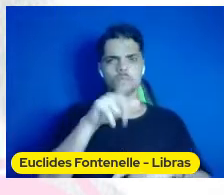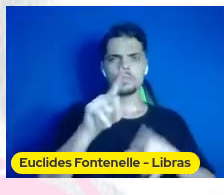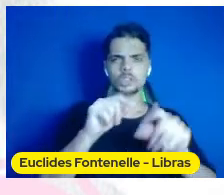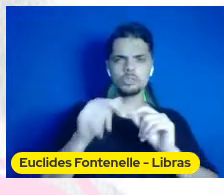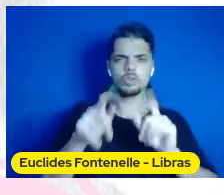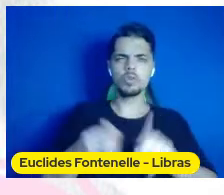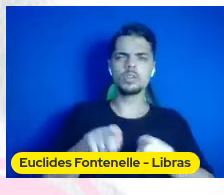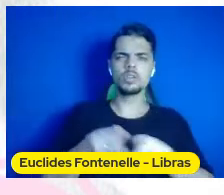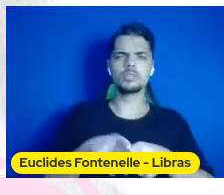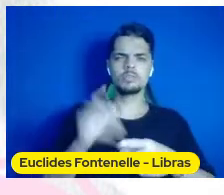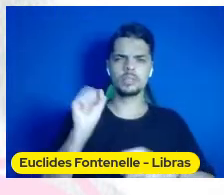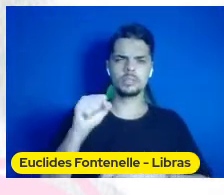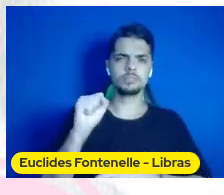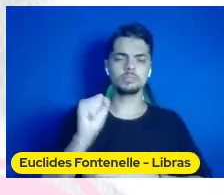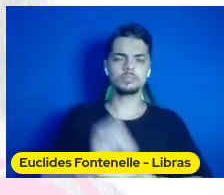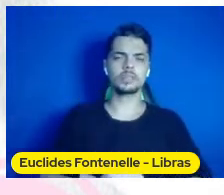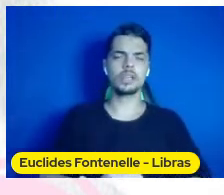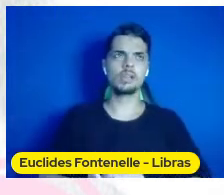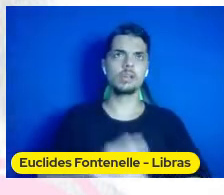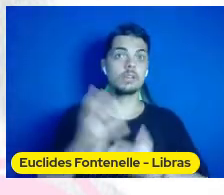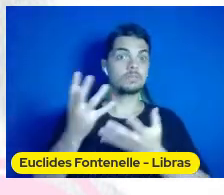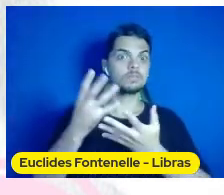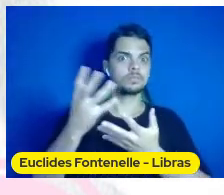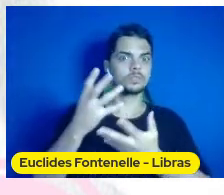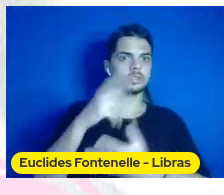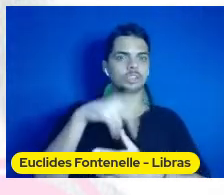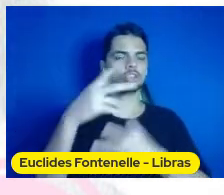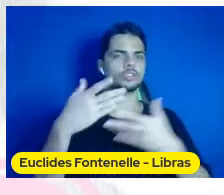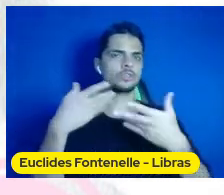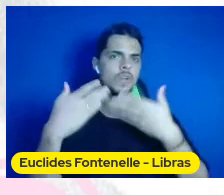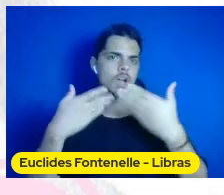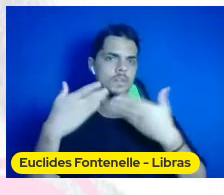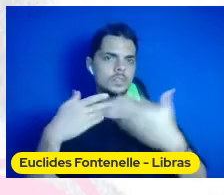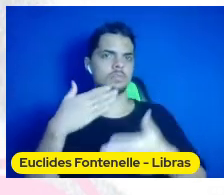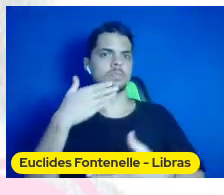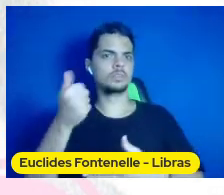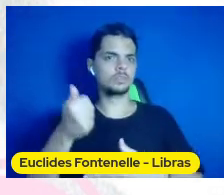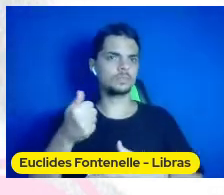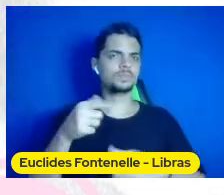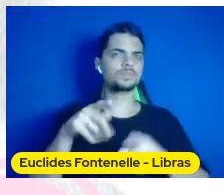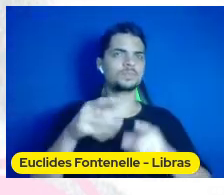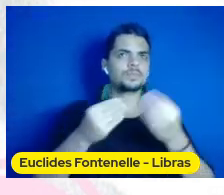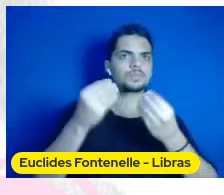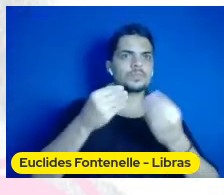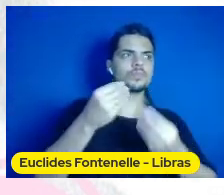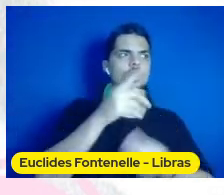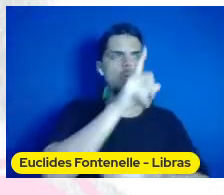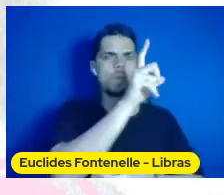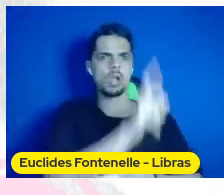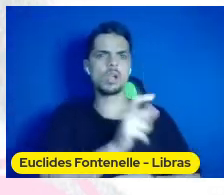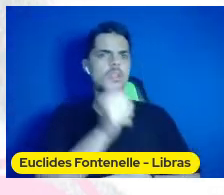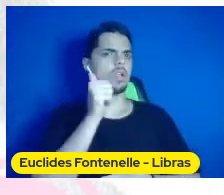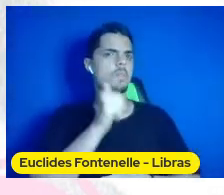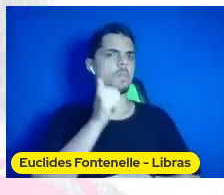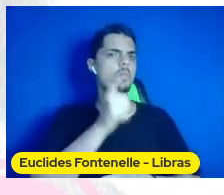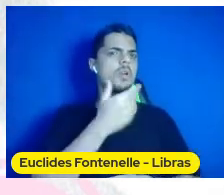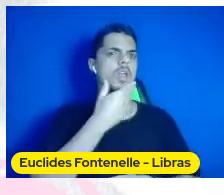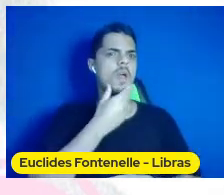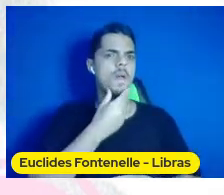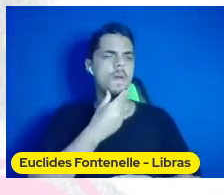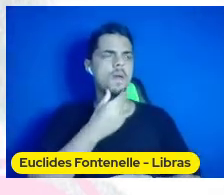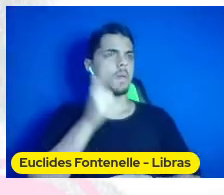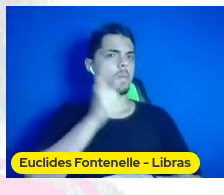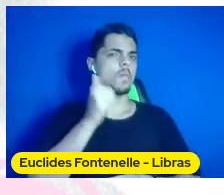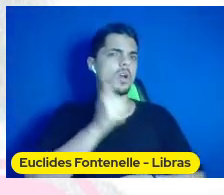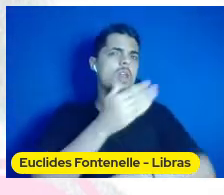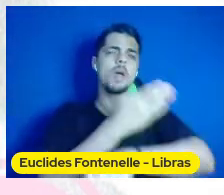a gente ficou pensando aqui, o grupo, né, que a Maria Quitéria, uma mulher branca, né, filha de uma família que, de certa